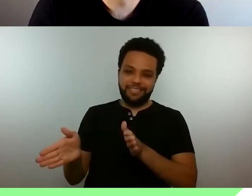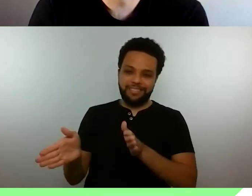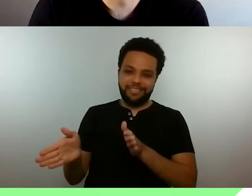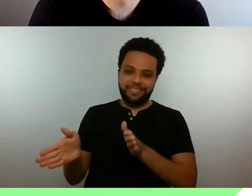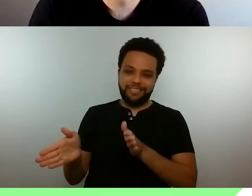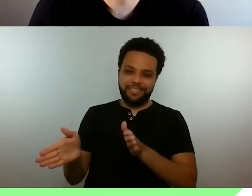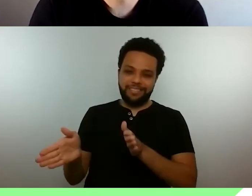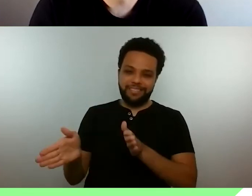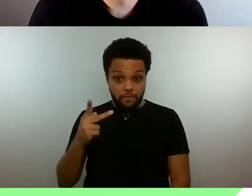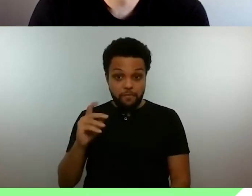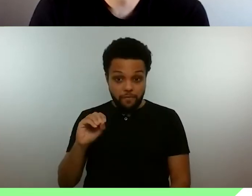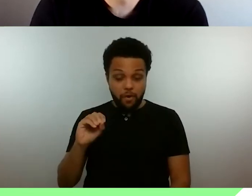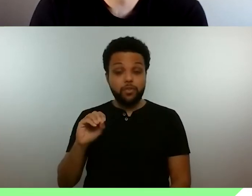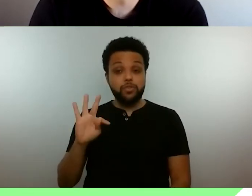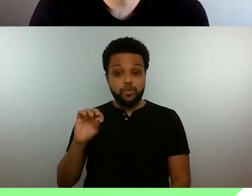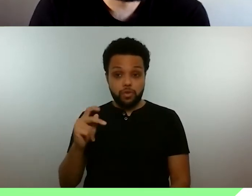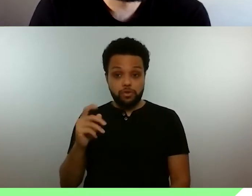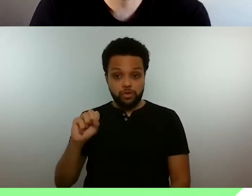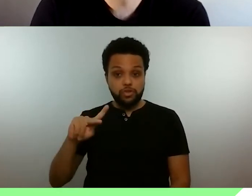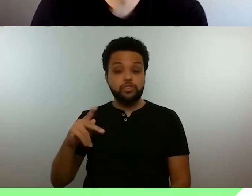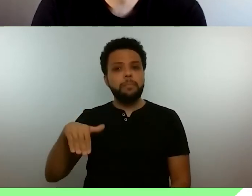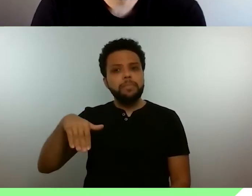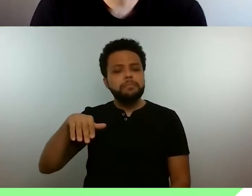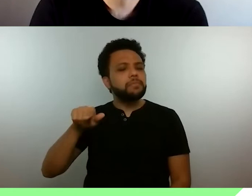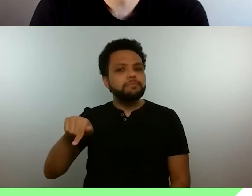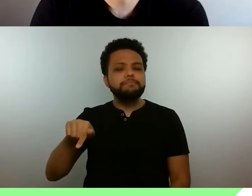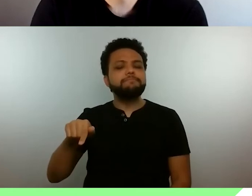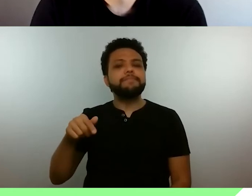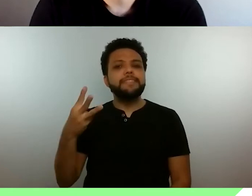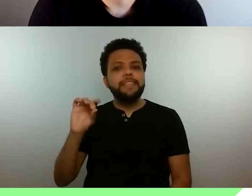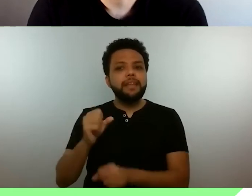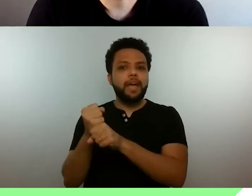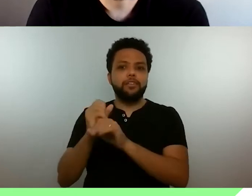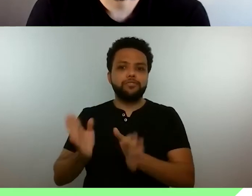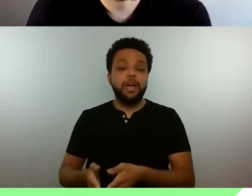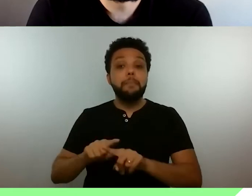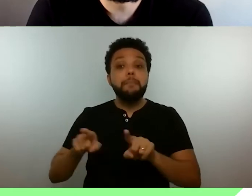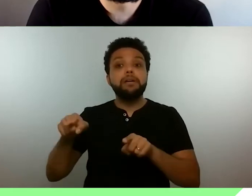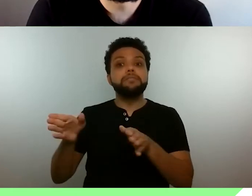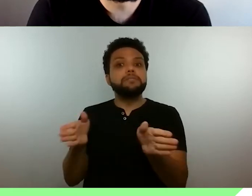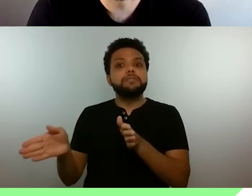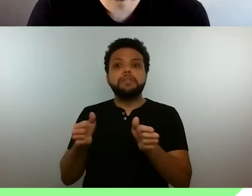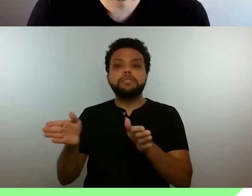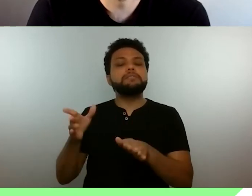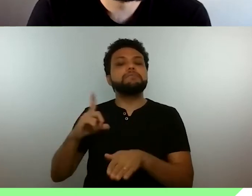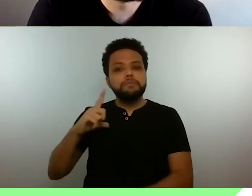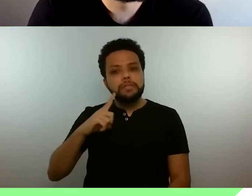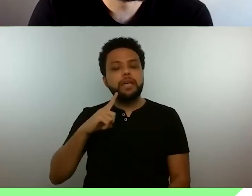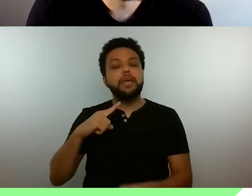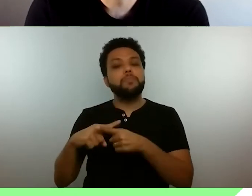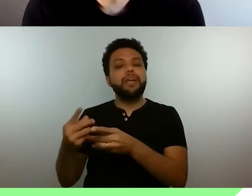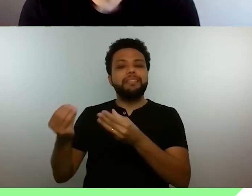anos, é uma ferramenta super acessível porque ele oferece várias formas de